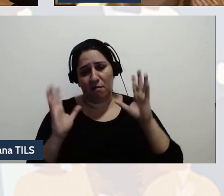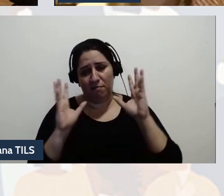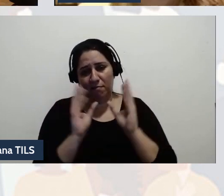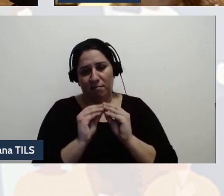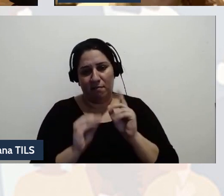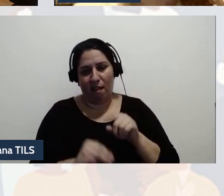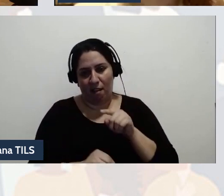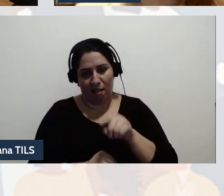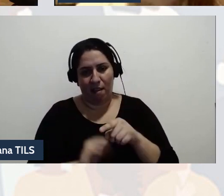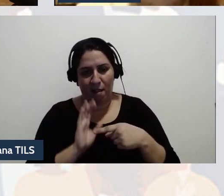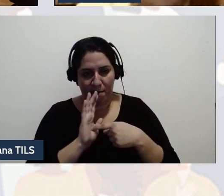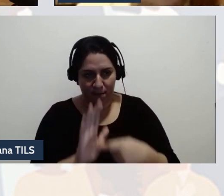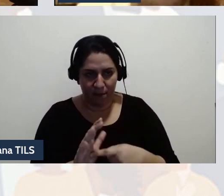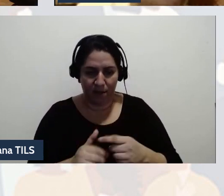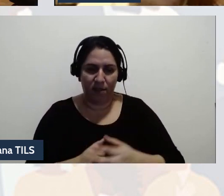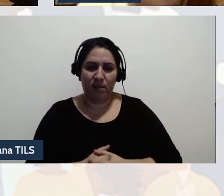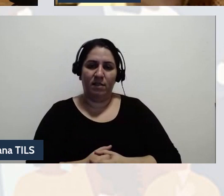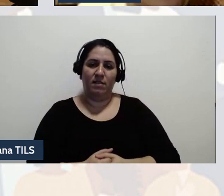né,